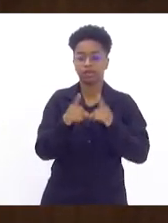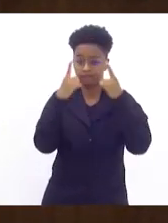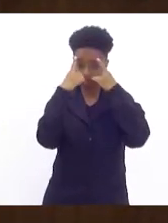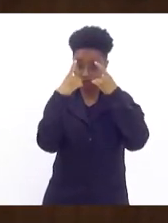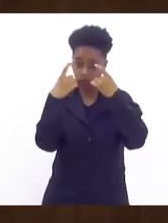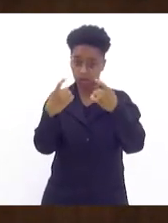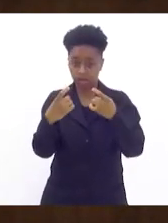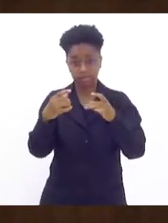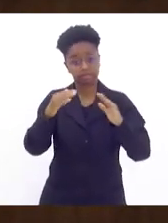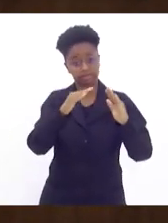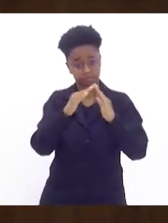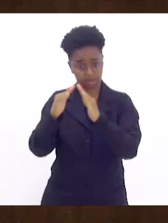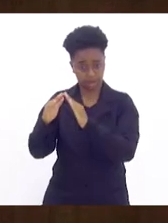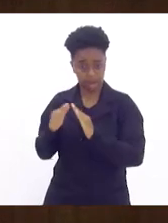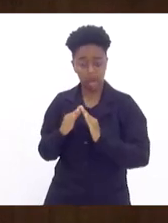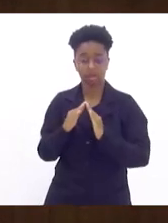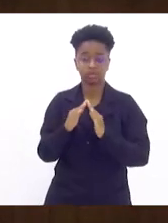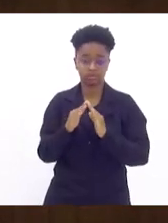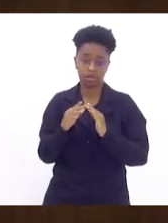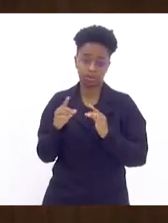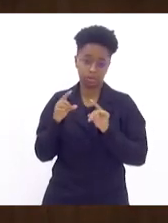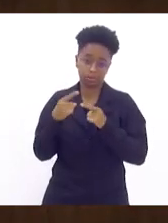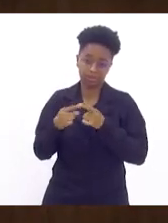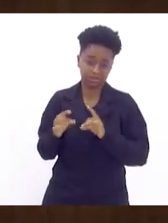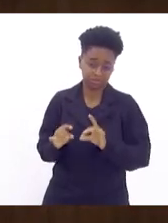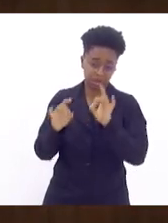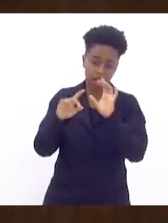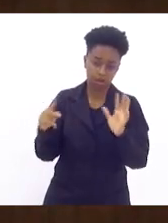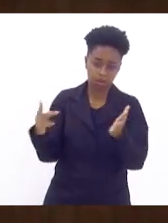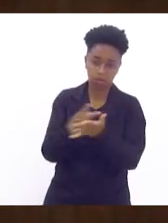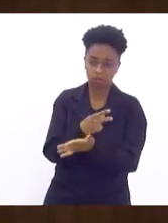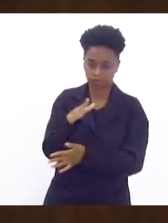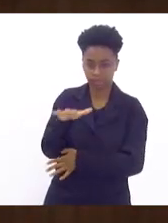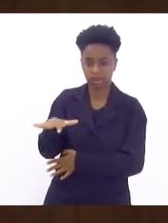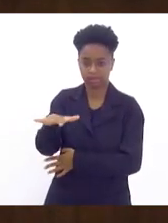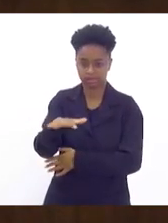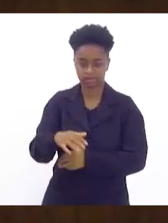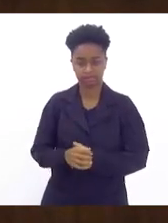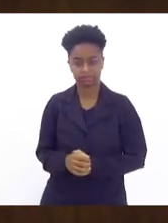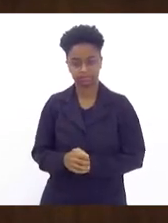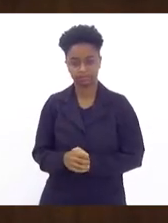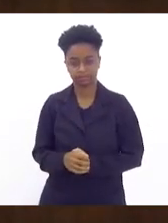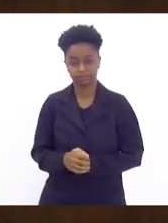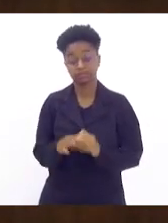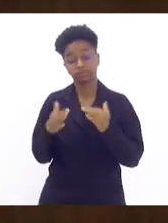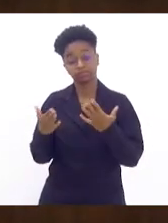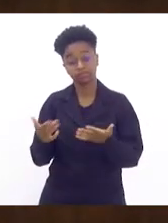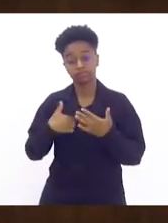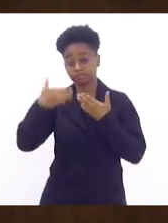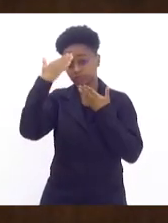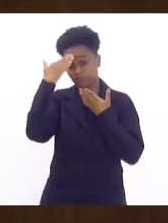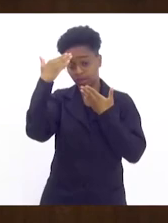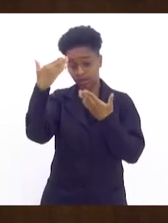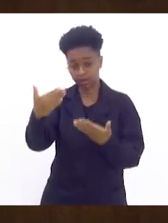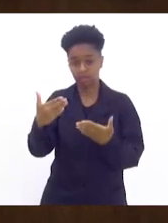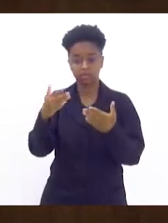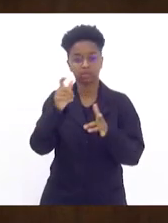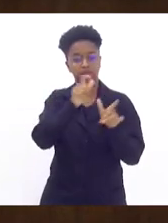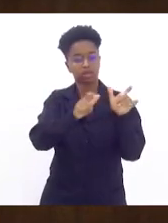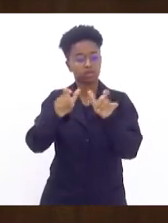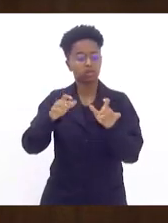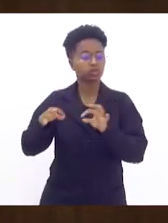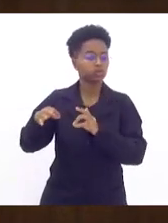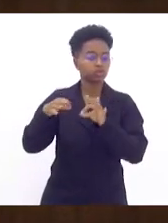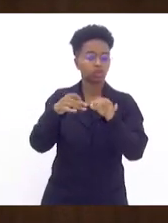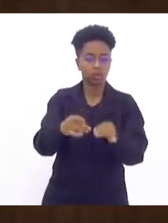patrimonial especialmente que as nossas mulheres do campo enfrentam então quero agradecer a todos os